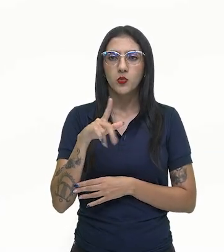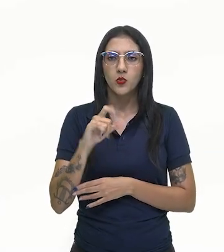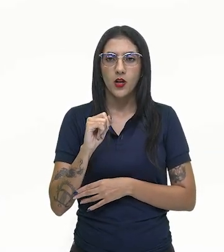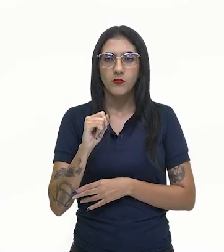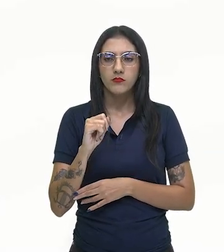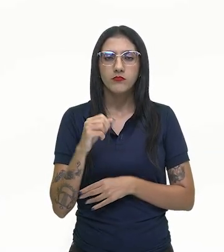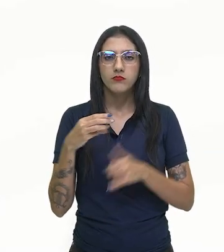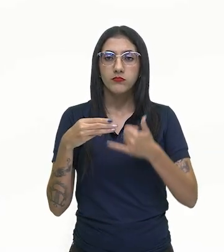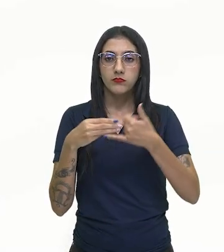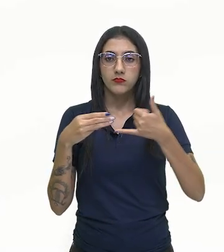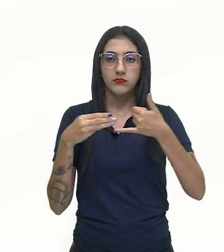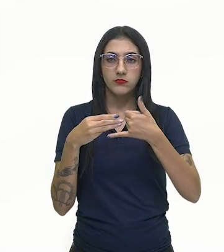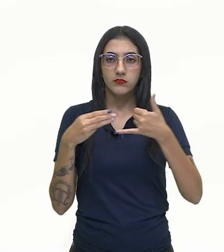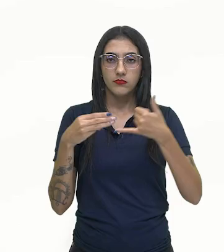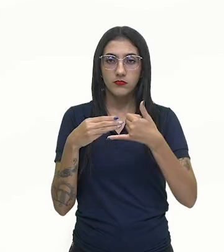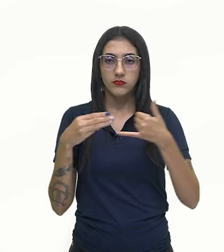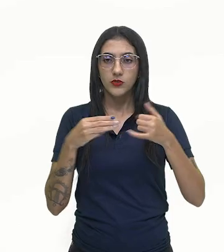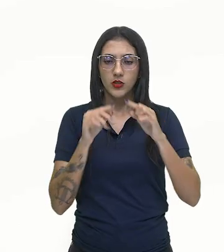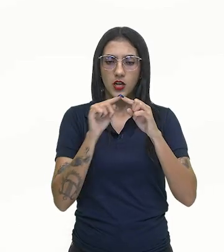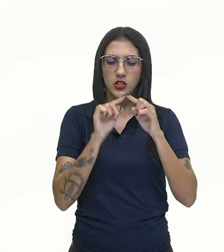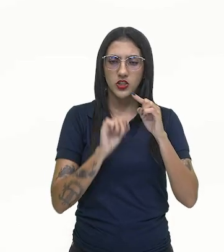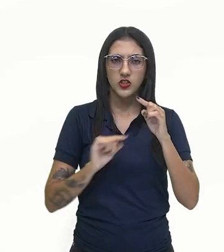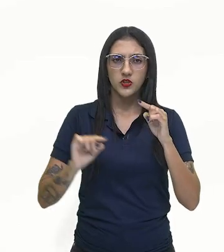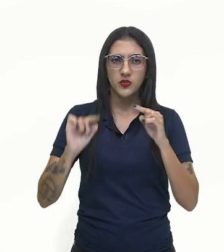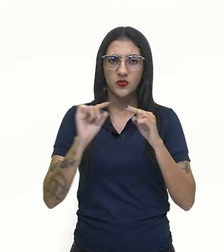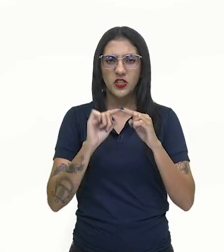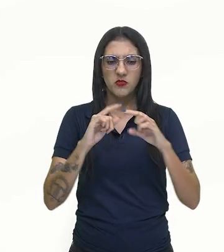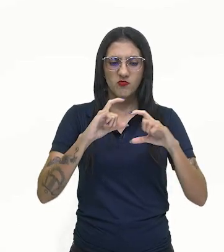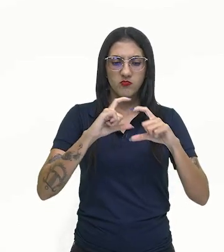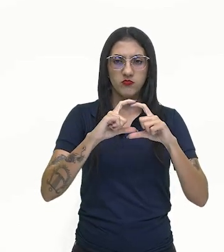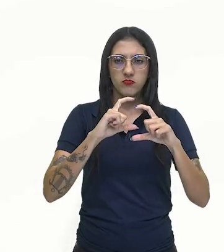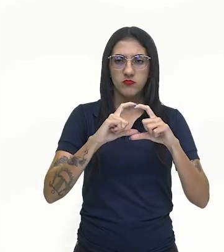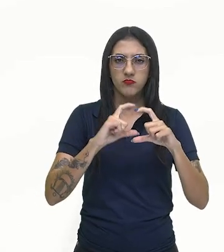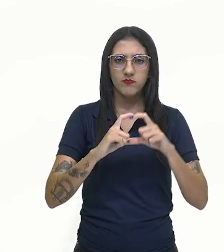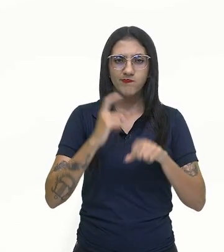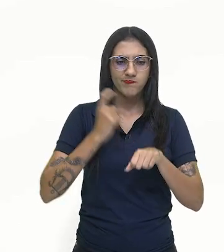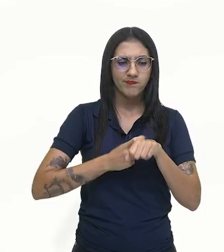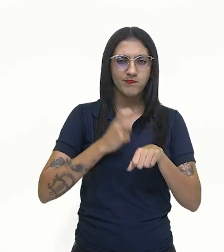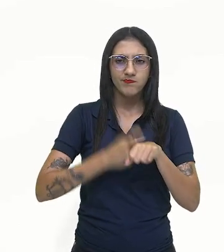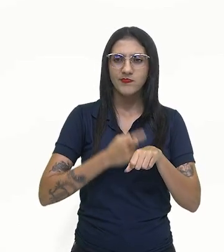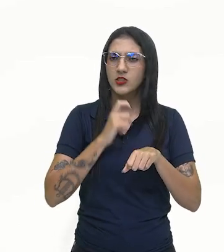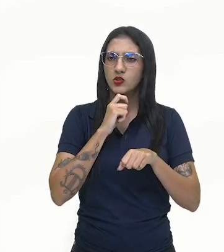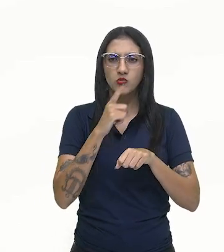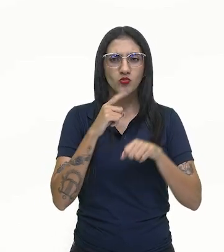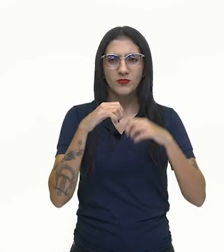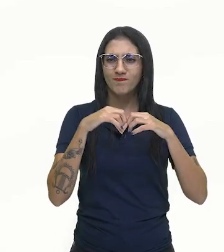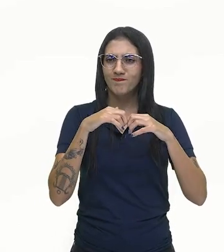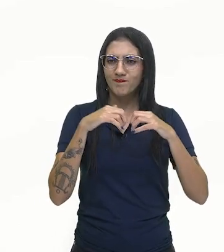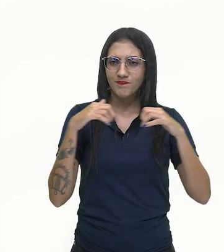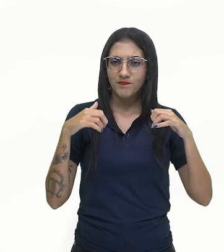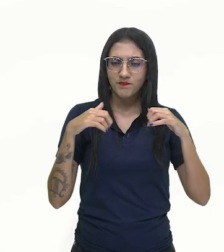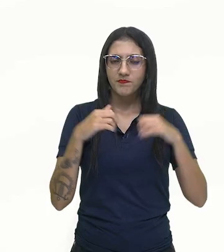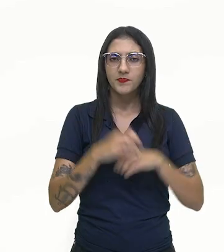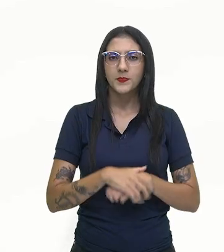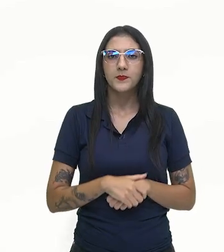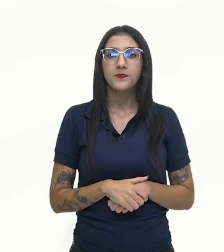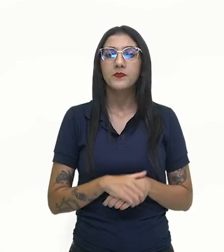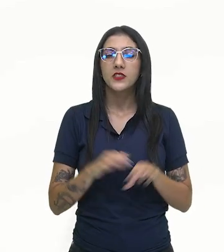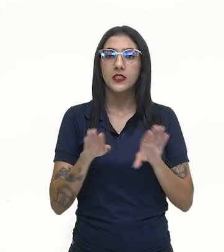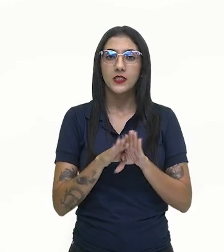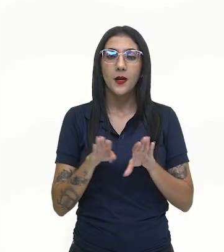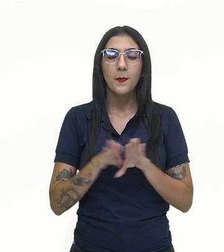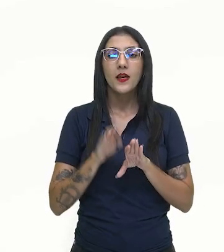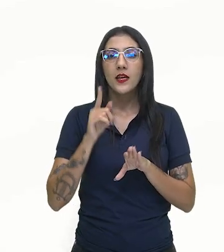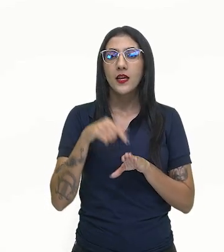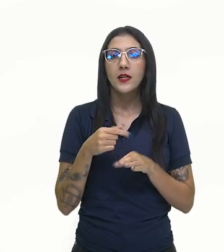maciça e indivisível. Né? Ele traz também, nessa descrição dos seus modelos,